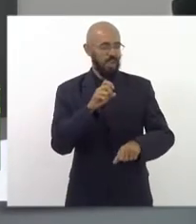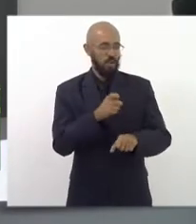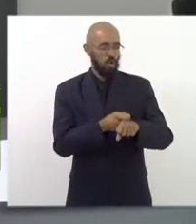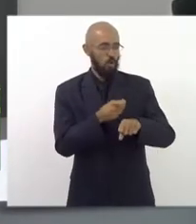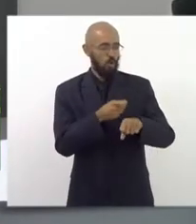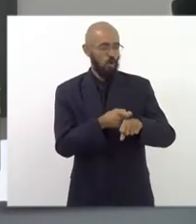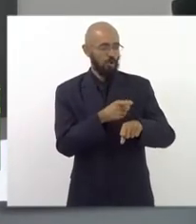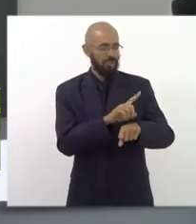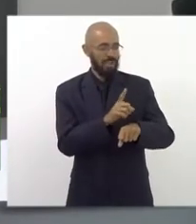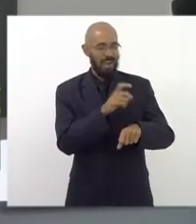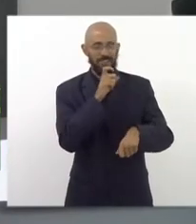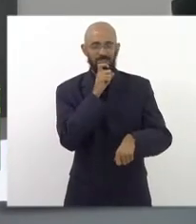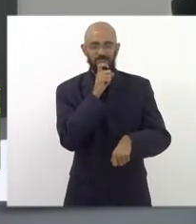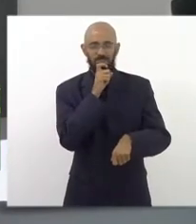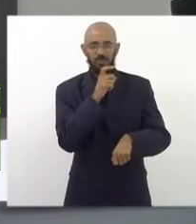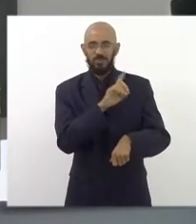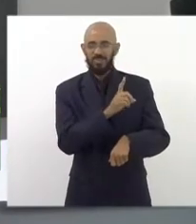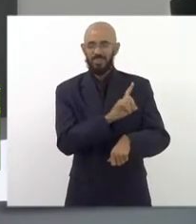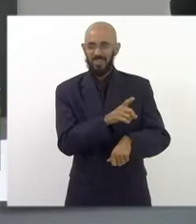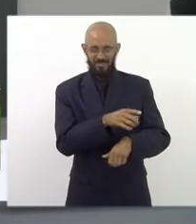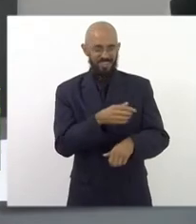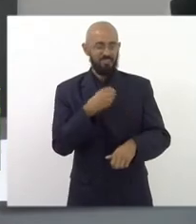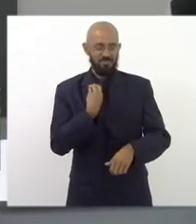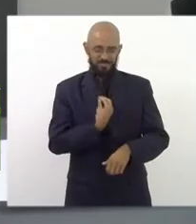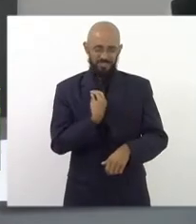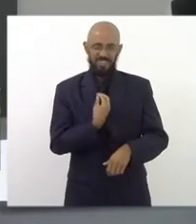É só o Nelson que está congelado.